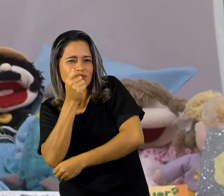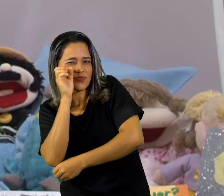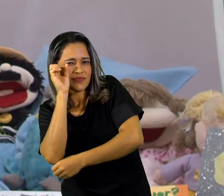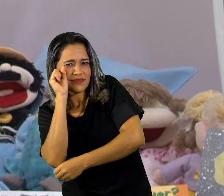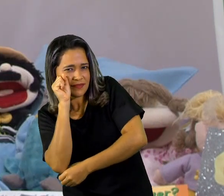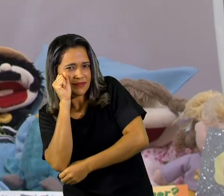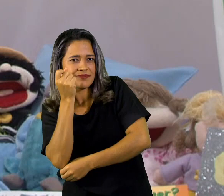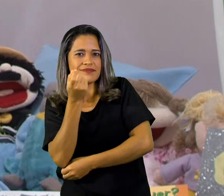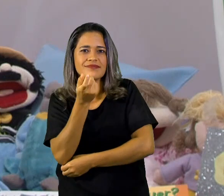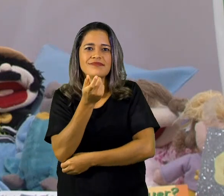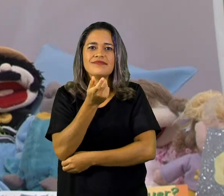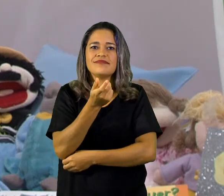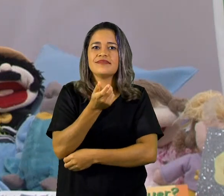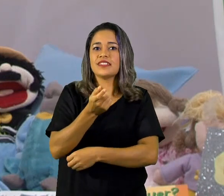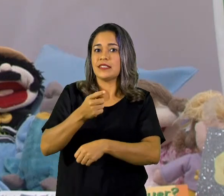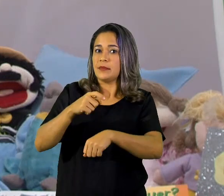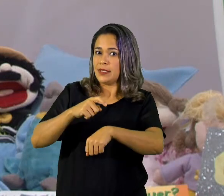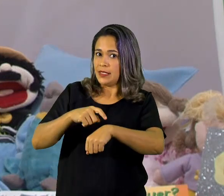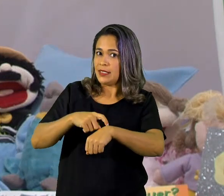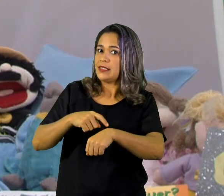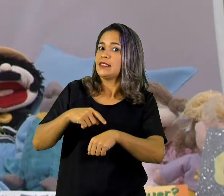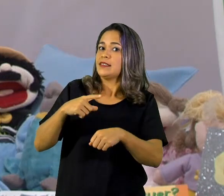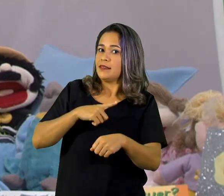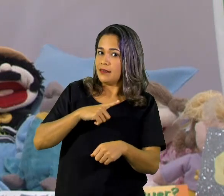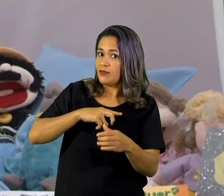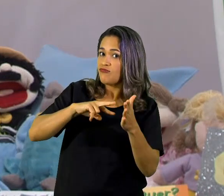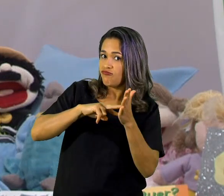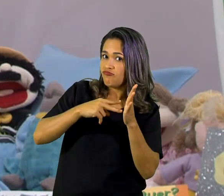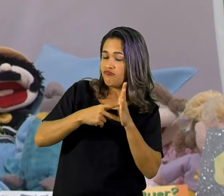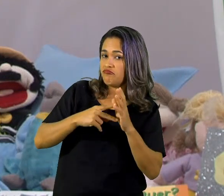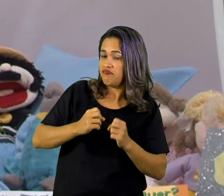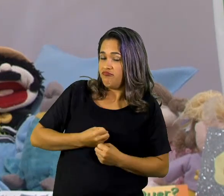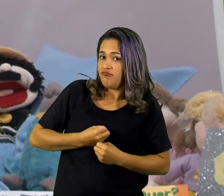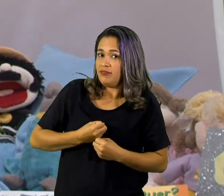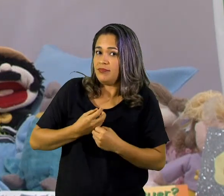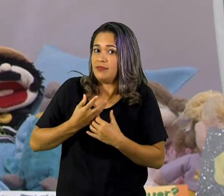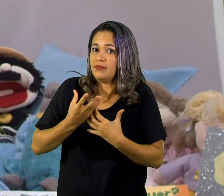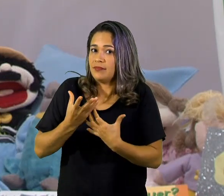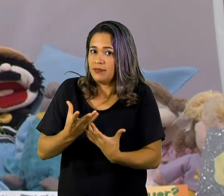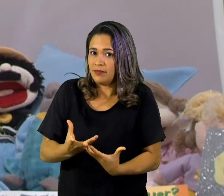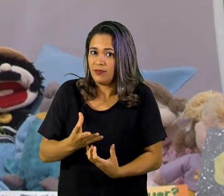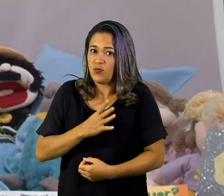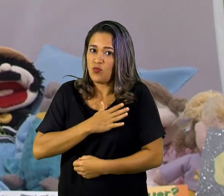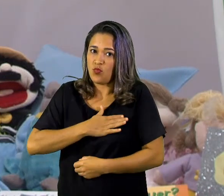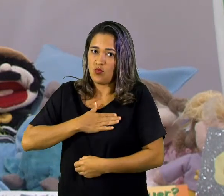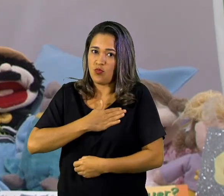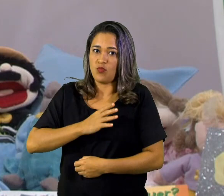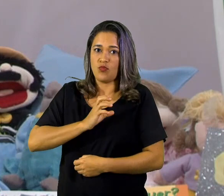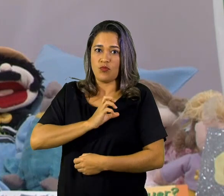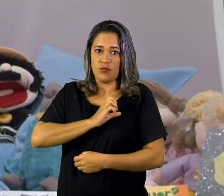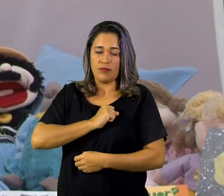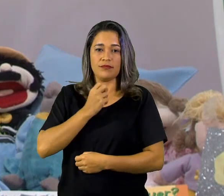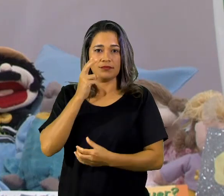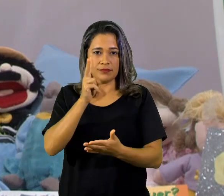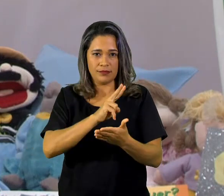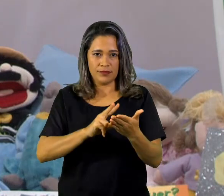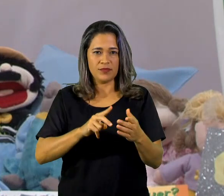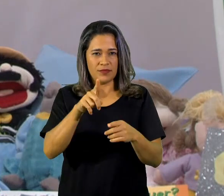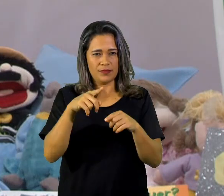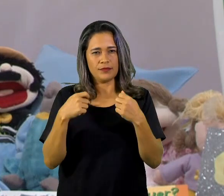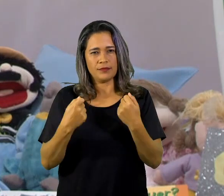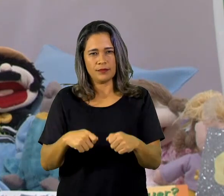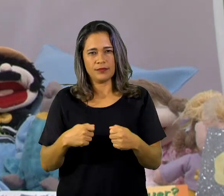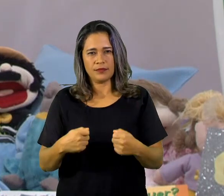para que esse momento seja significativo e que desperte realmente o gosto pela leitura, você tem que tirar